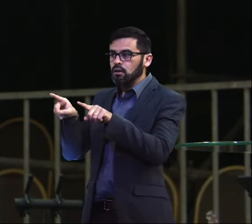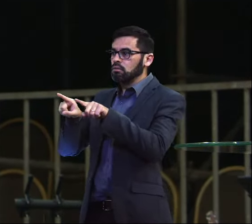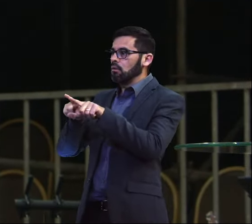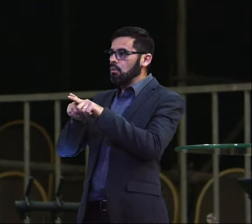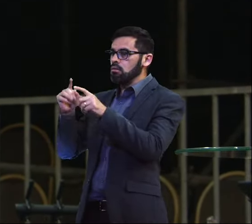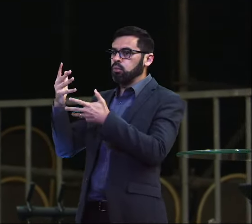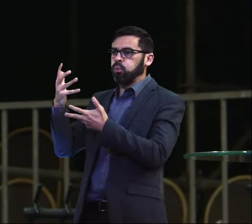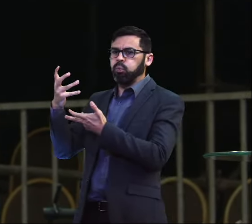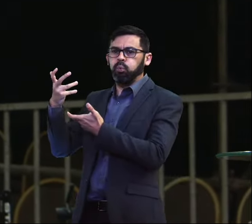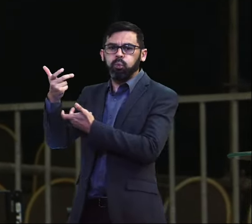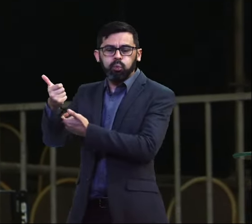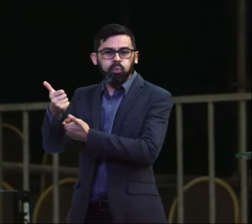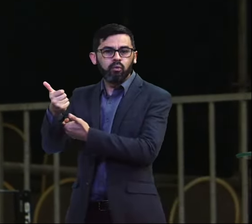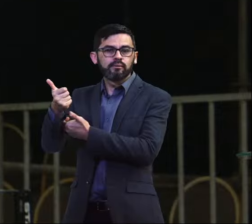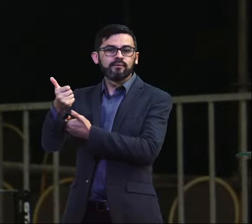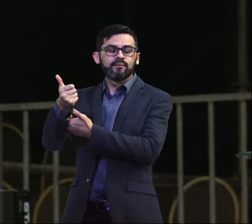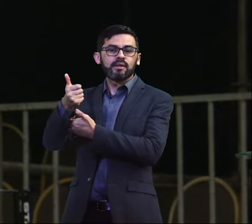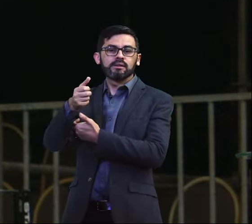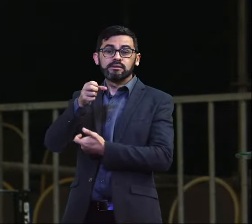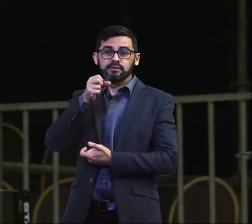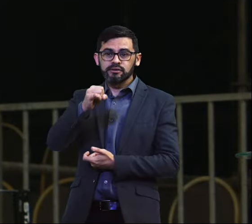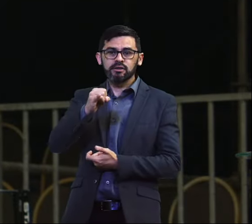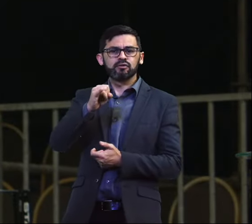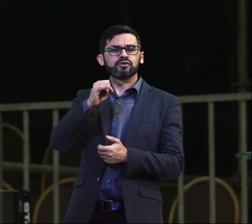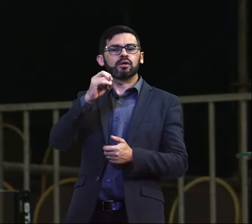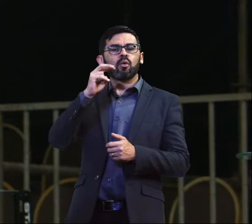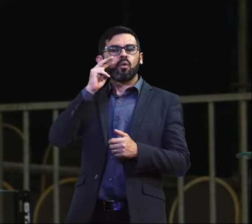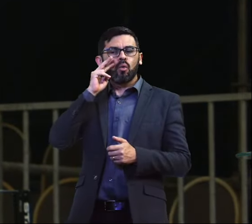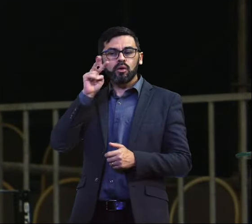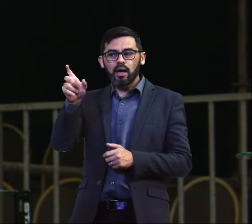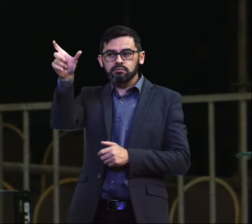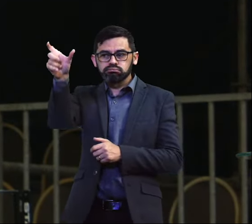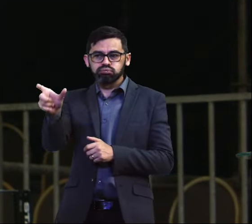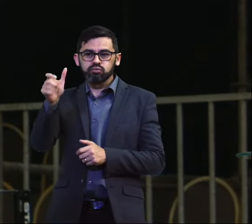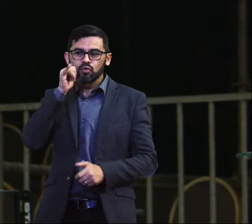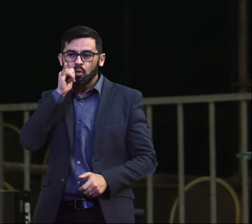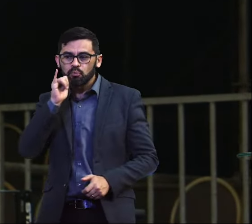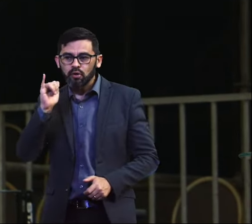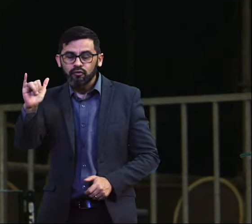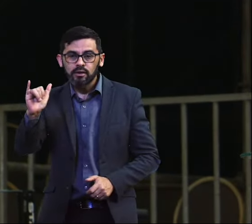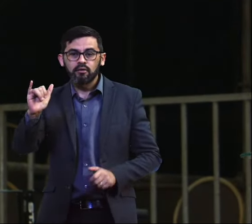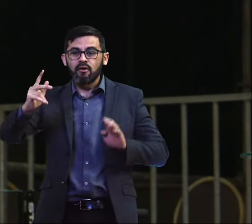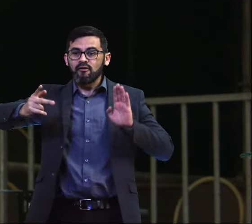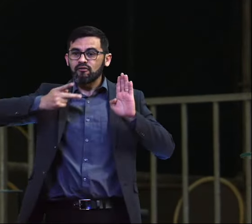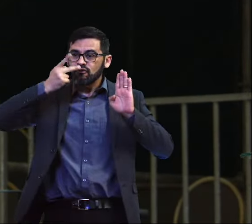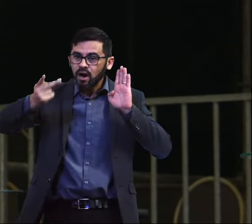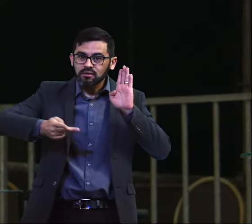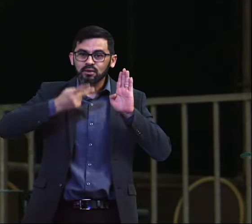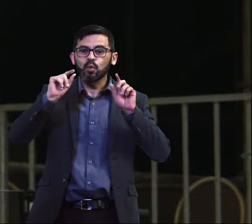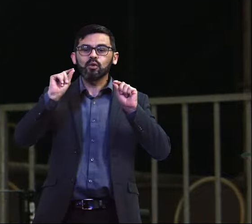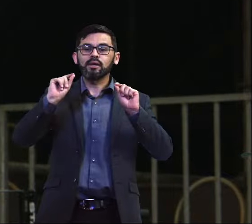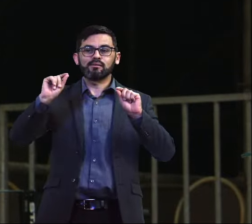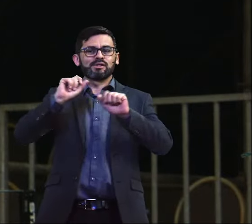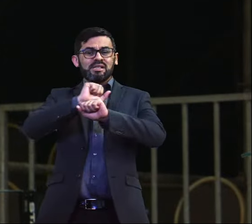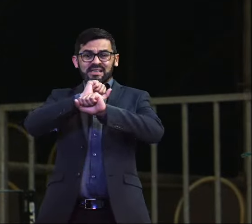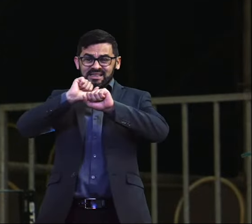maravilhoso. Se vocês olharem para o meu profeta, o meu servo, ele está dizendo com clareza: o que